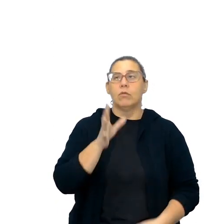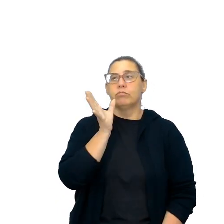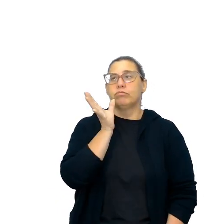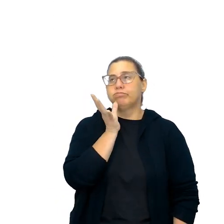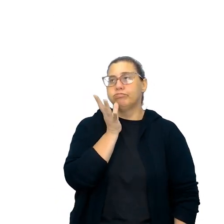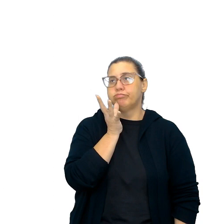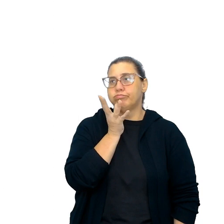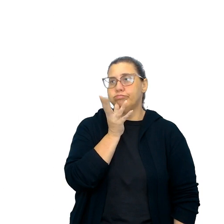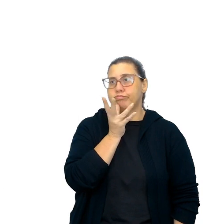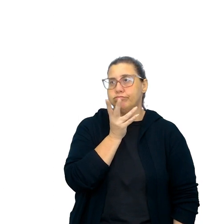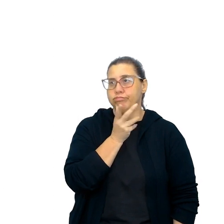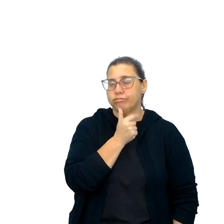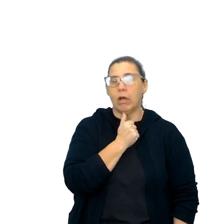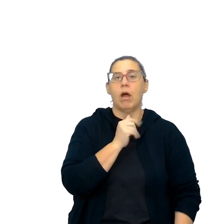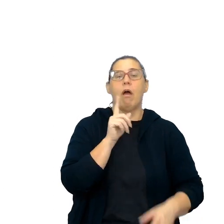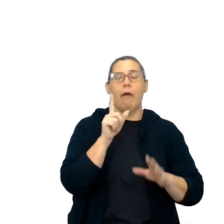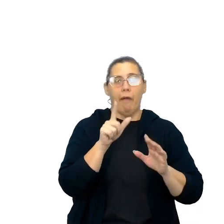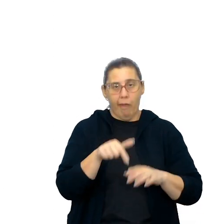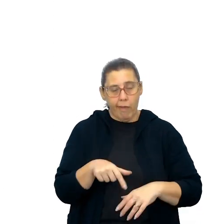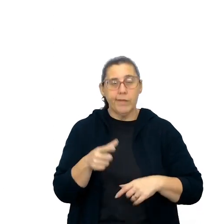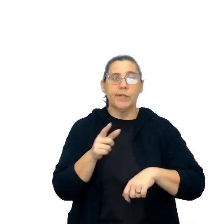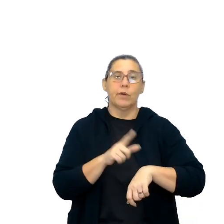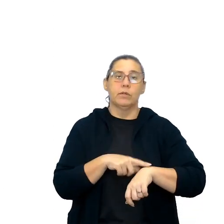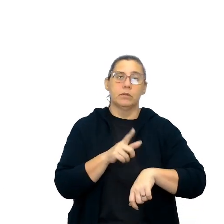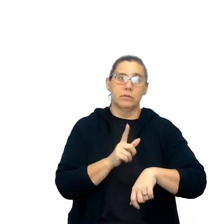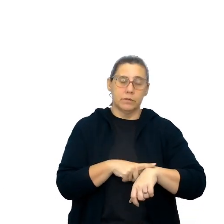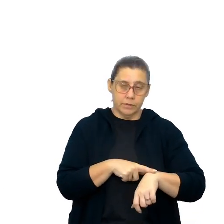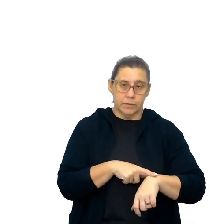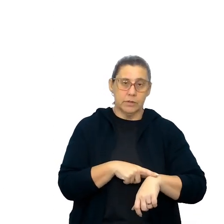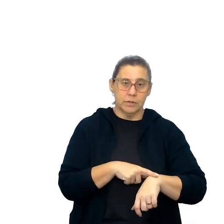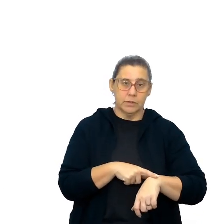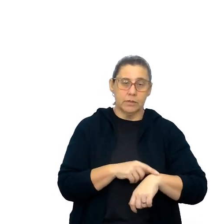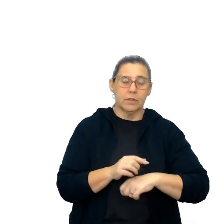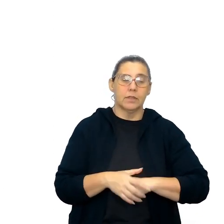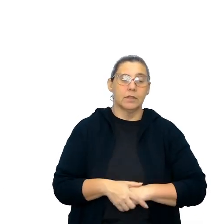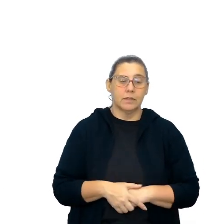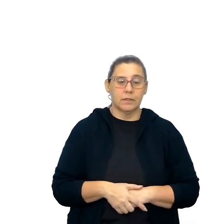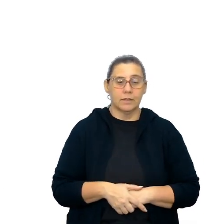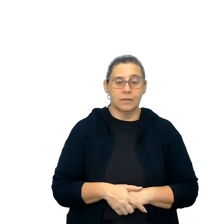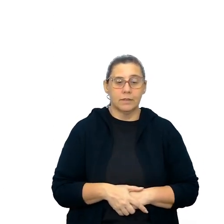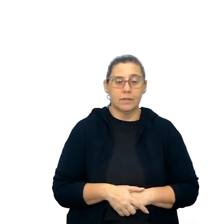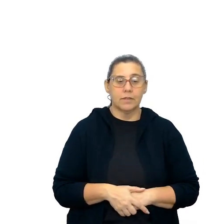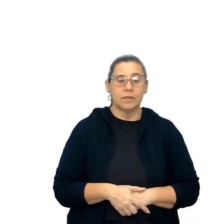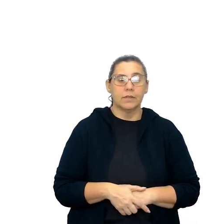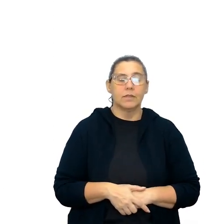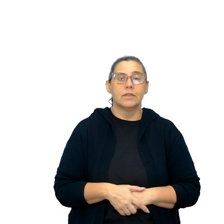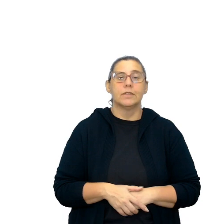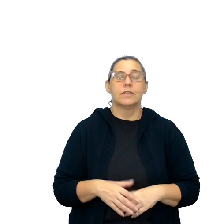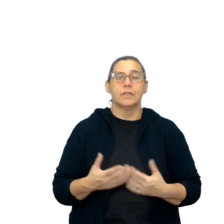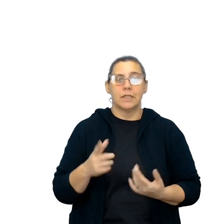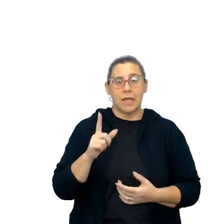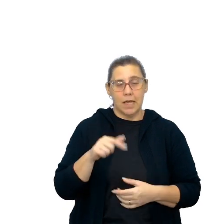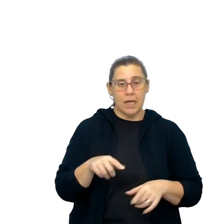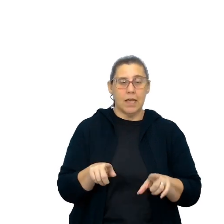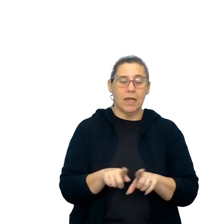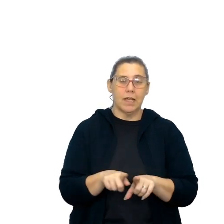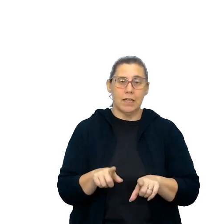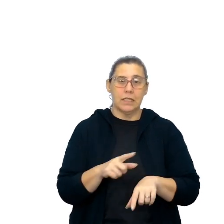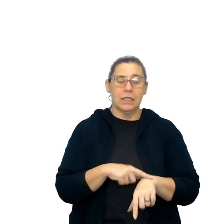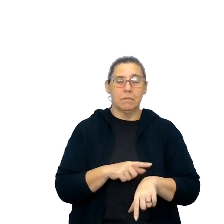para passar. Né? Essa relação de tempo é uma relação de tempo, né, intuitiva, e é uma relação de